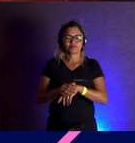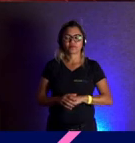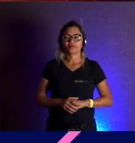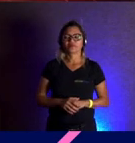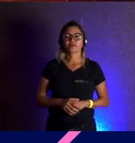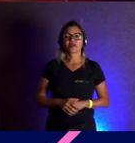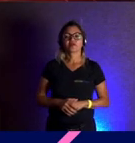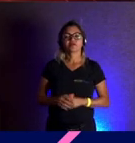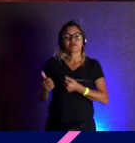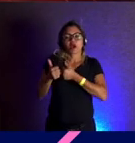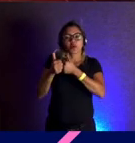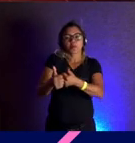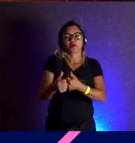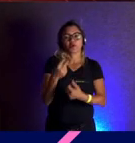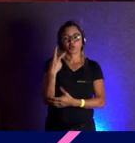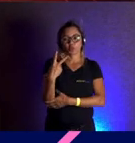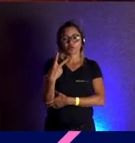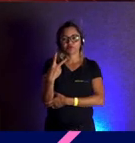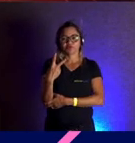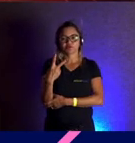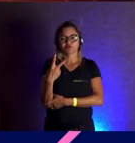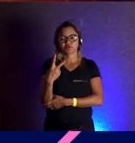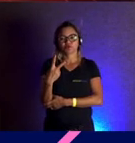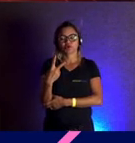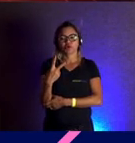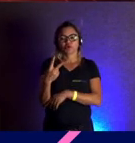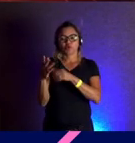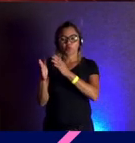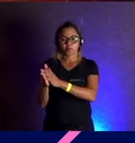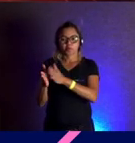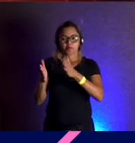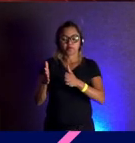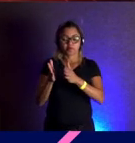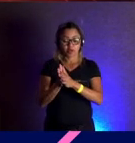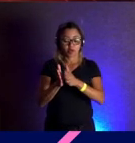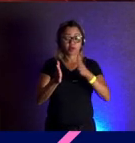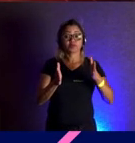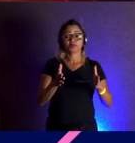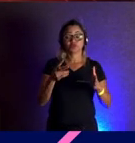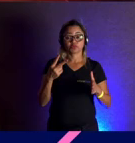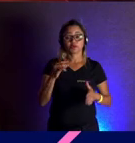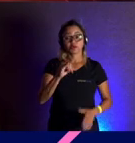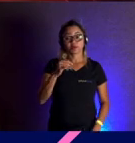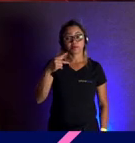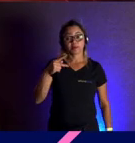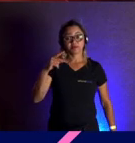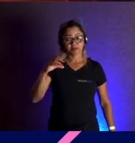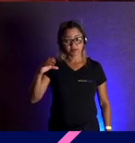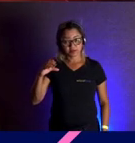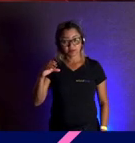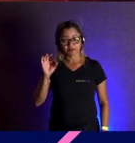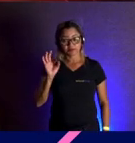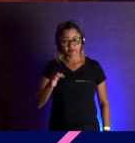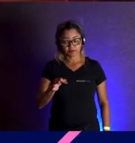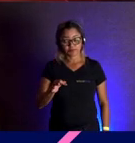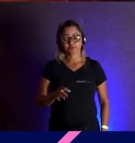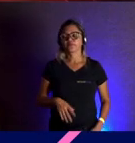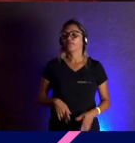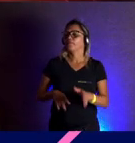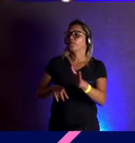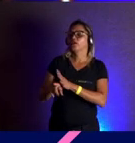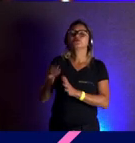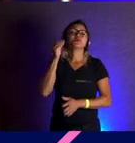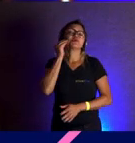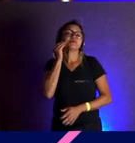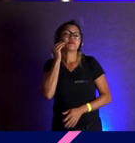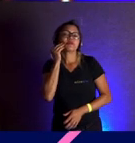você acompanhou duas fases de relatórios do IPCC, né? Eu queria da sua experiência